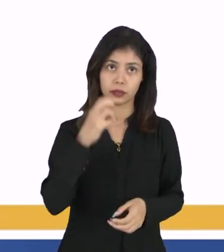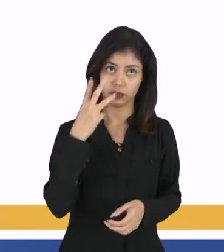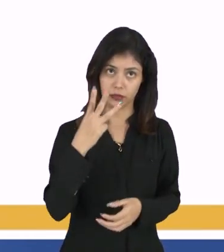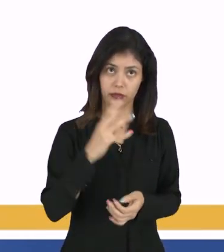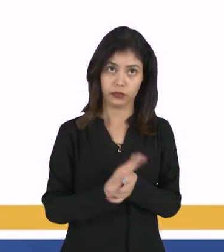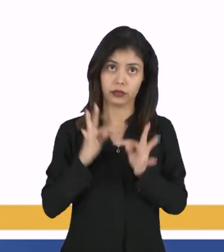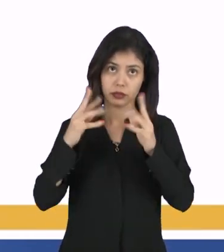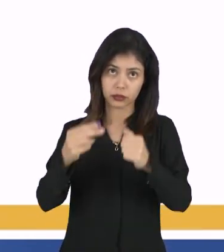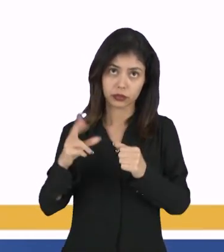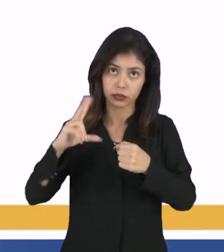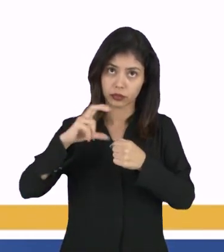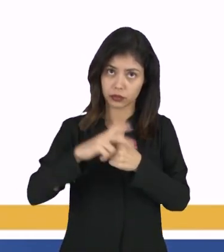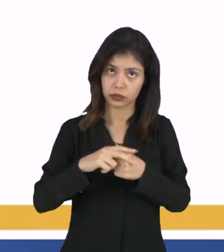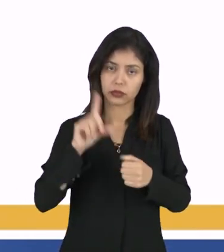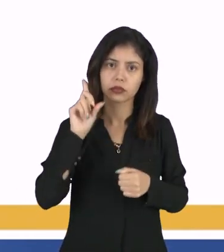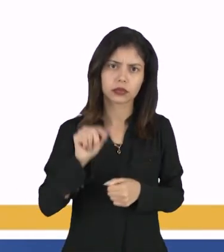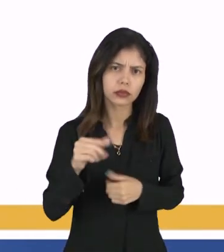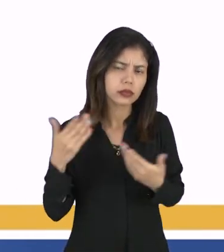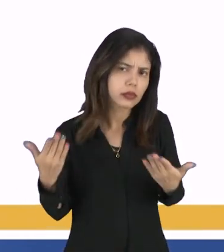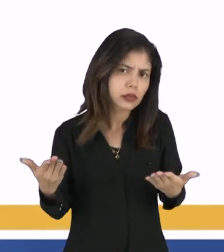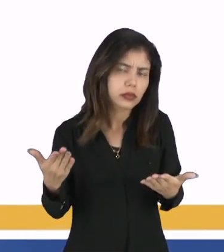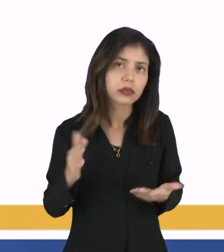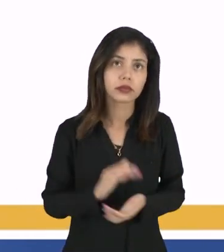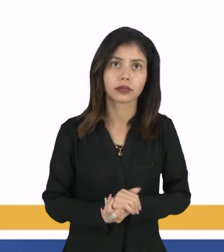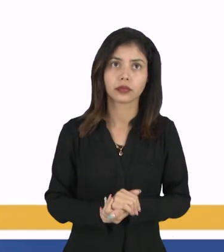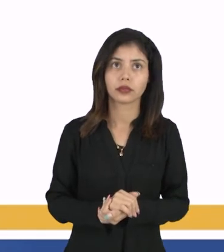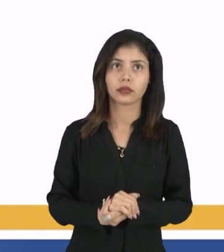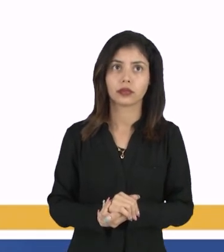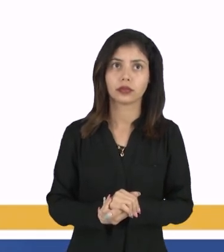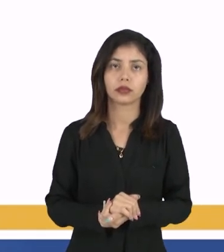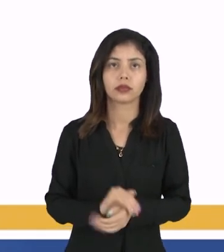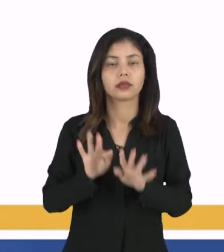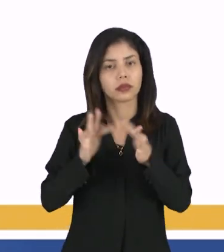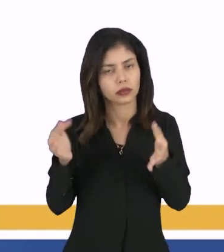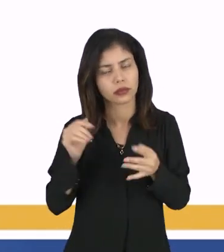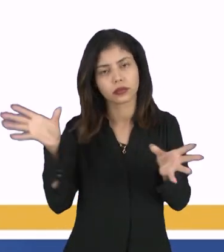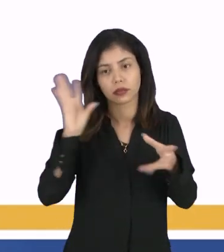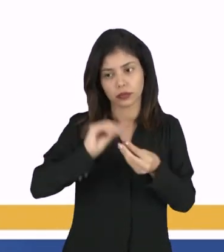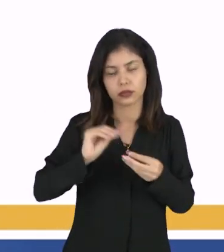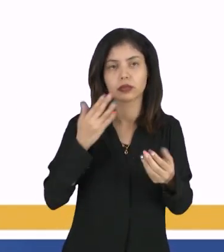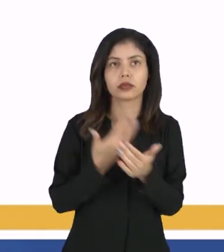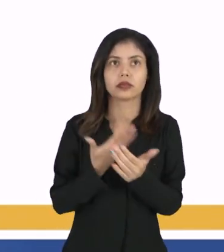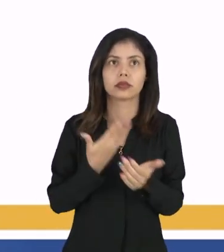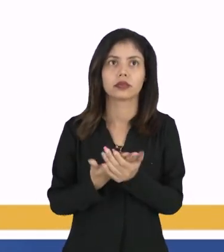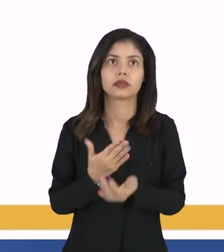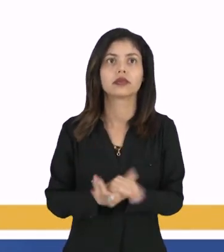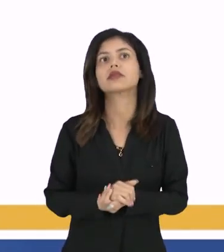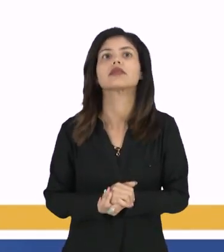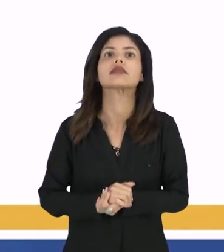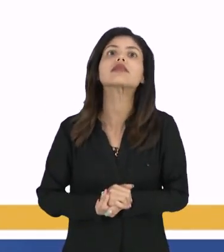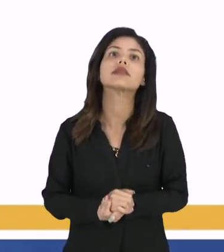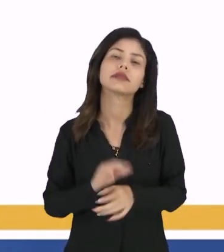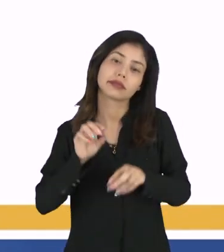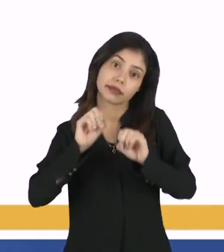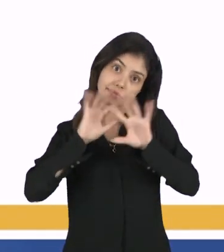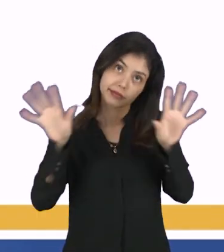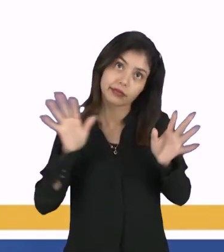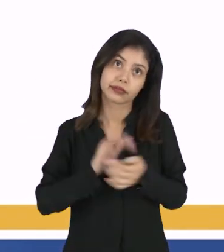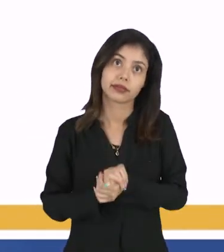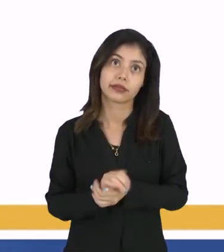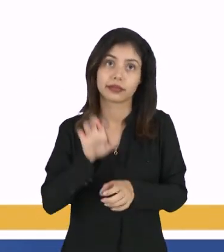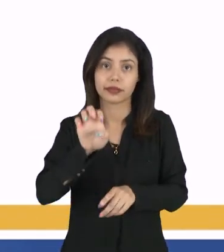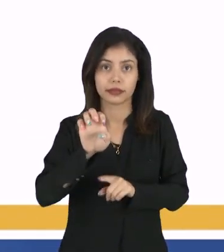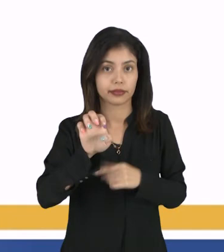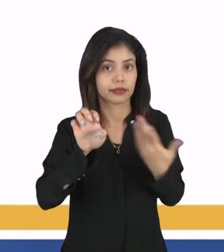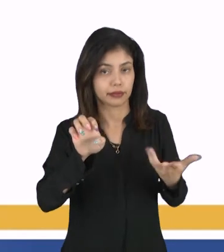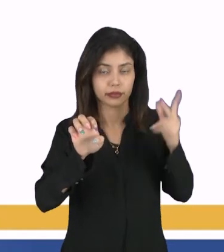3. Todos os vírus são constituídos por... Então, são questões bem simples, só para fechar a nossa aula. Vamos lá? É claro que a resposta da 1 é a letra